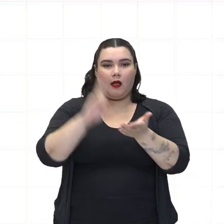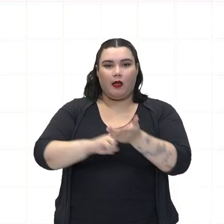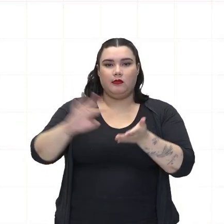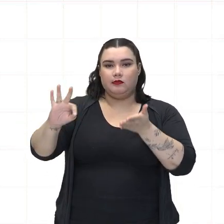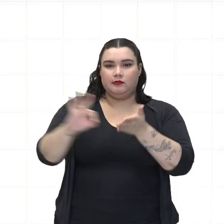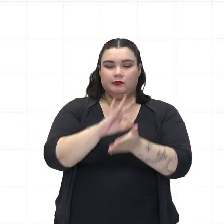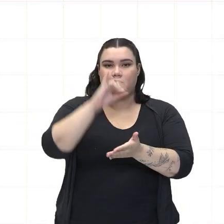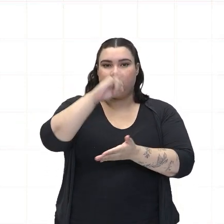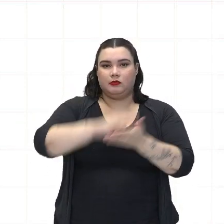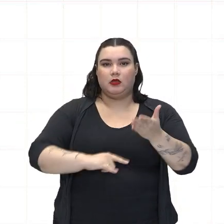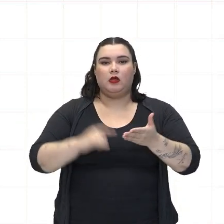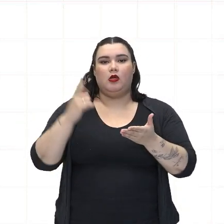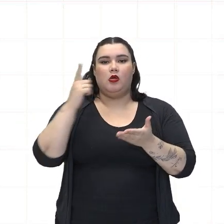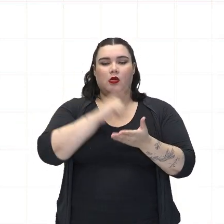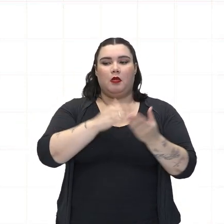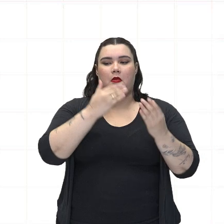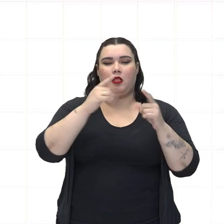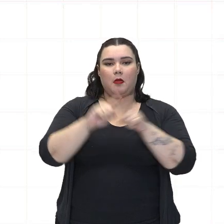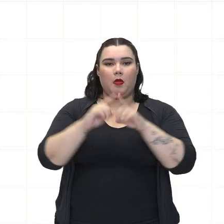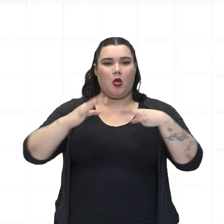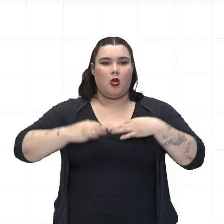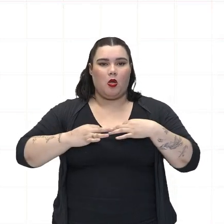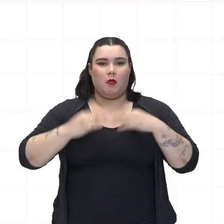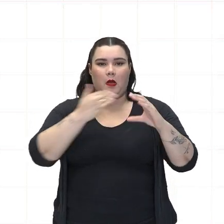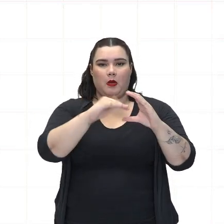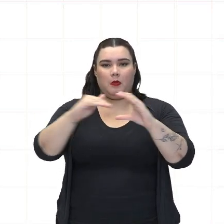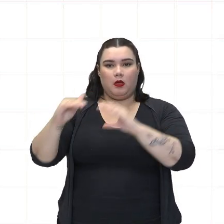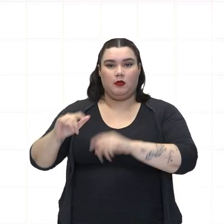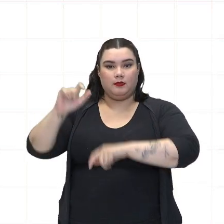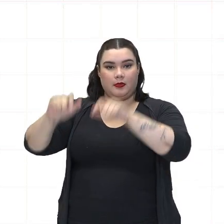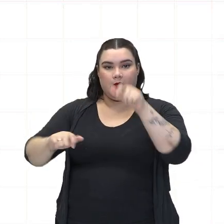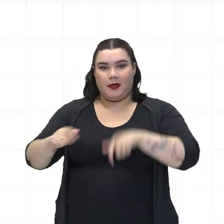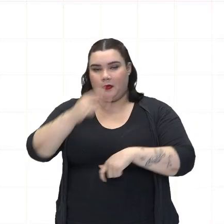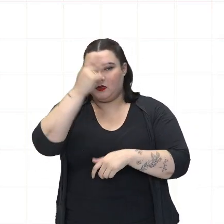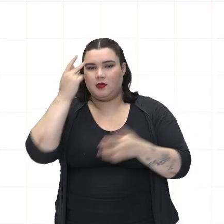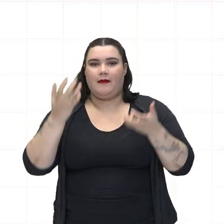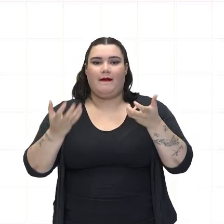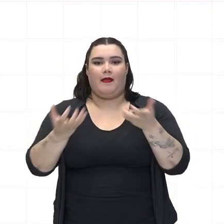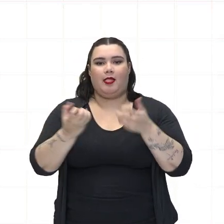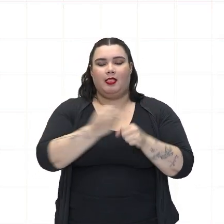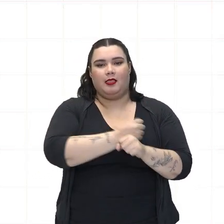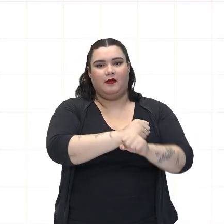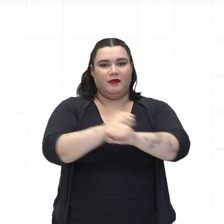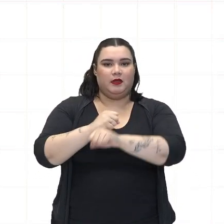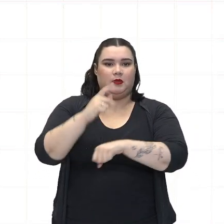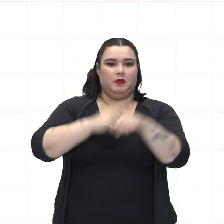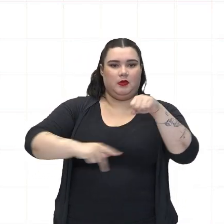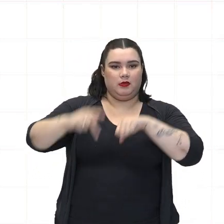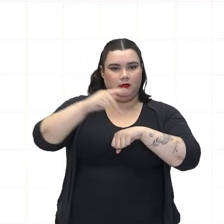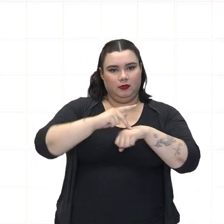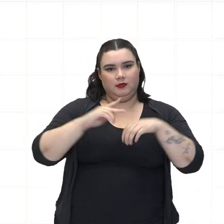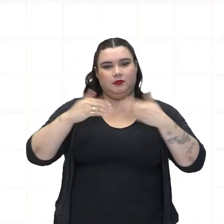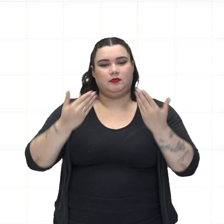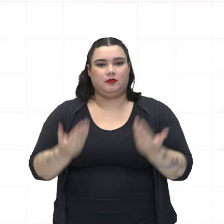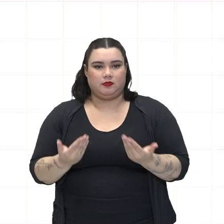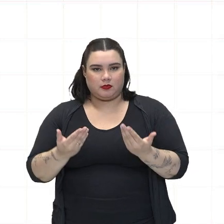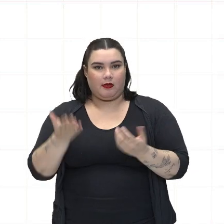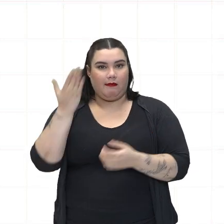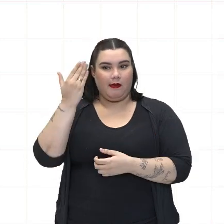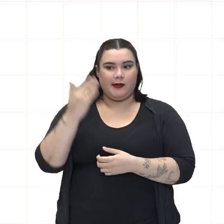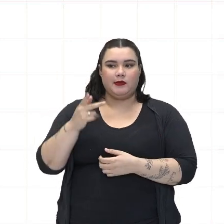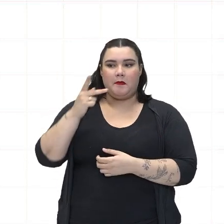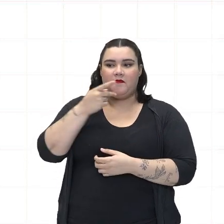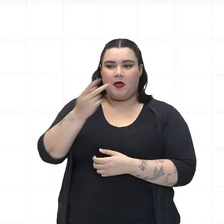e uniformes começaram a chegar para aqueles que se viram no dever de defender a pátria, que até então lhes